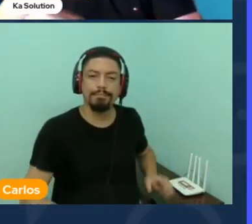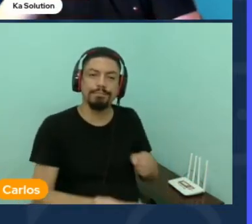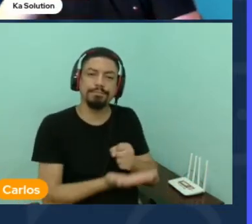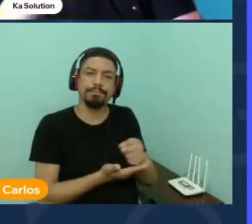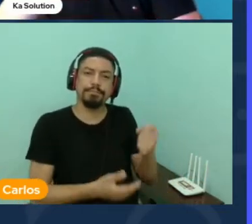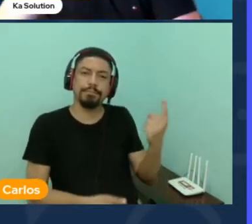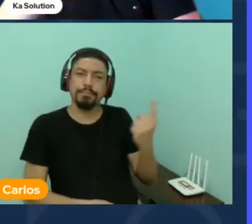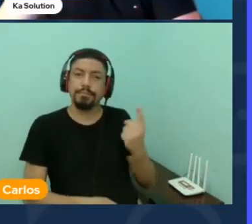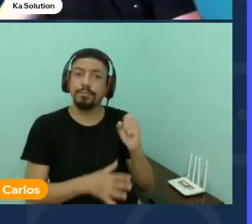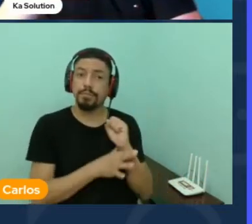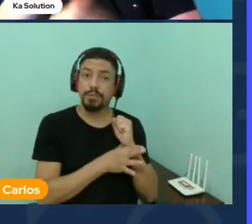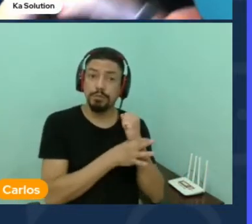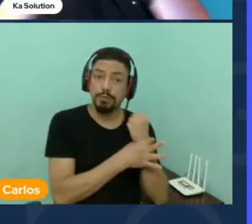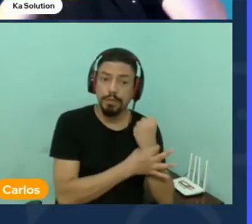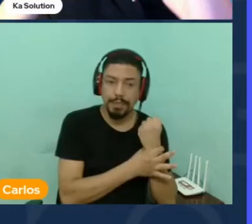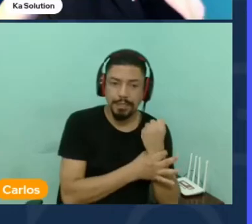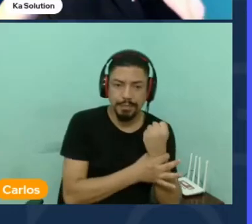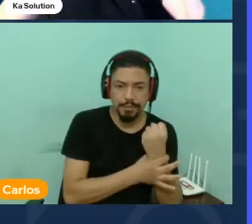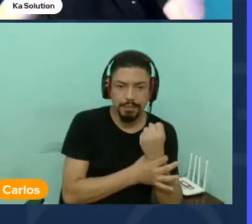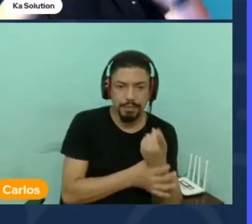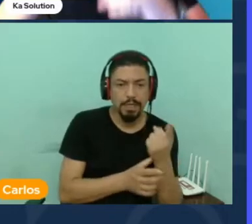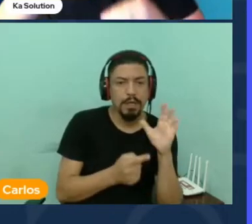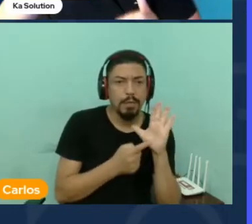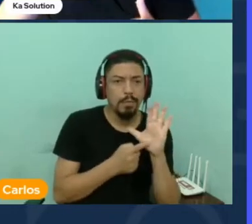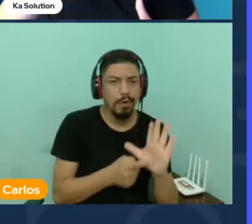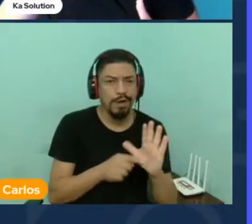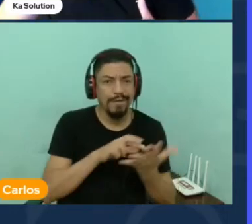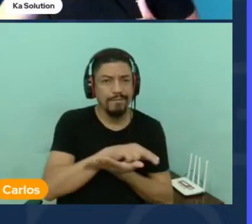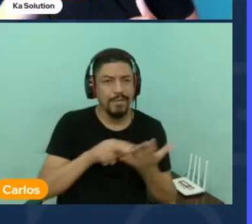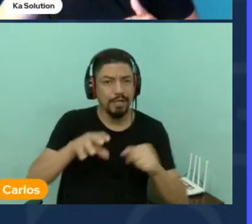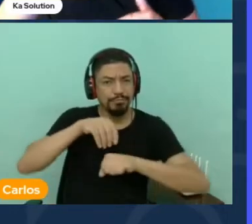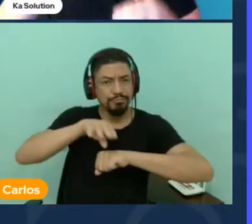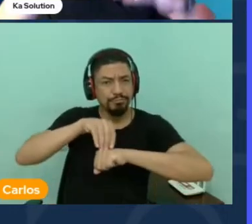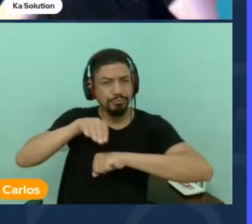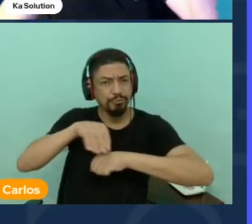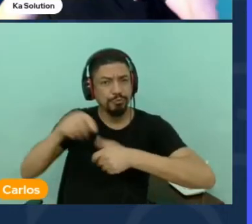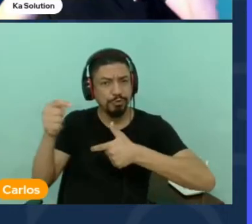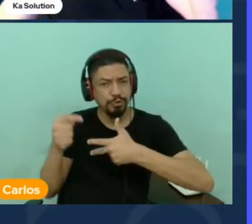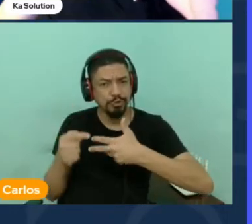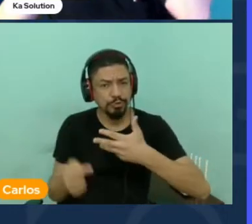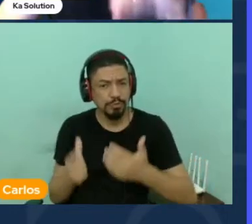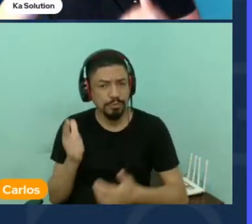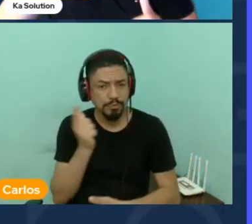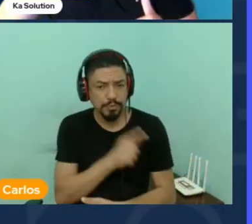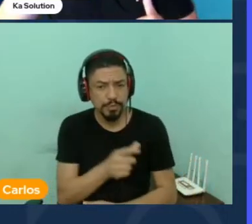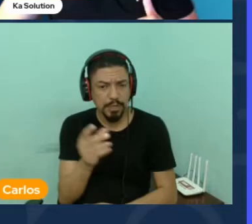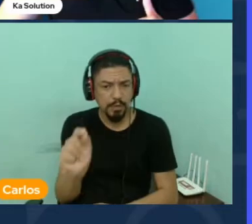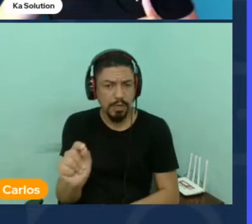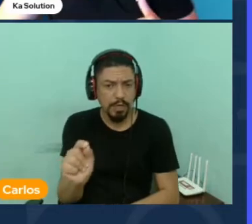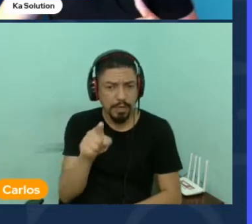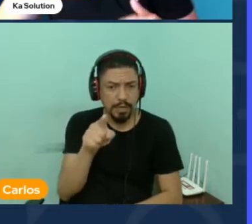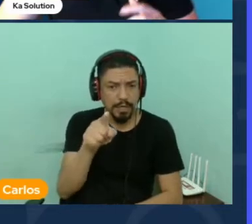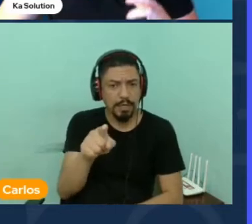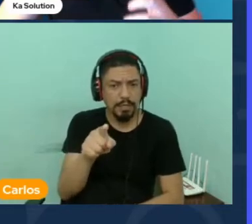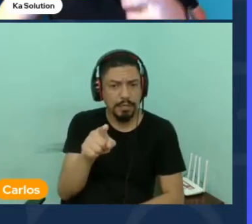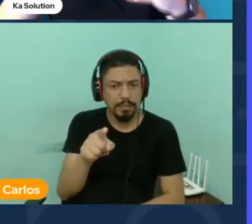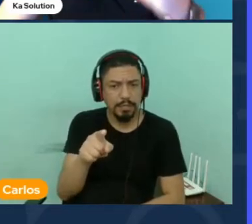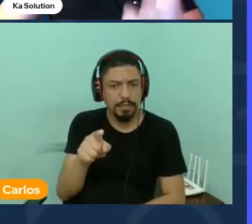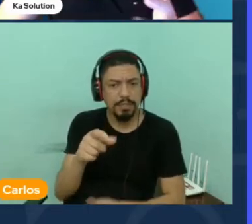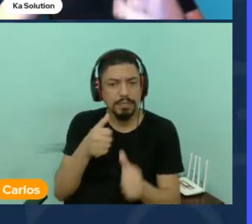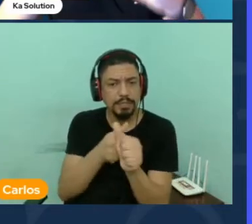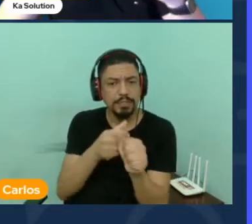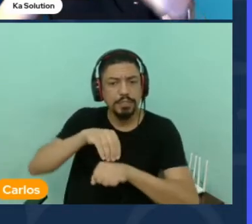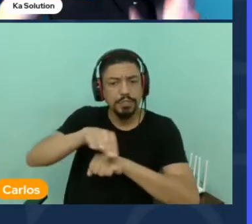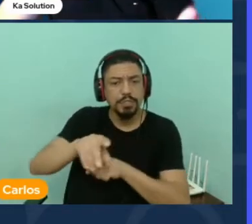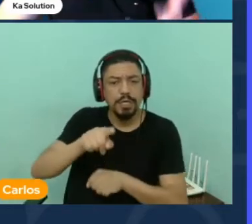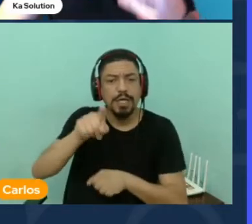segurança, por exemplo, ele vai me dar um monte de recomendações ali para que, se eu seguir aquelas recomendações, ele